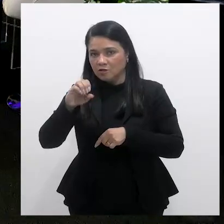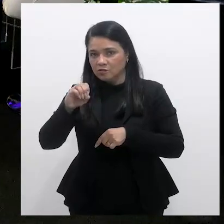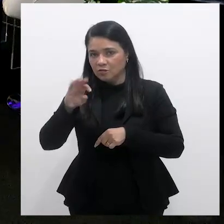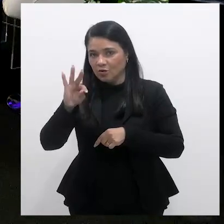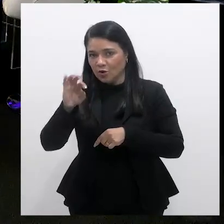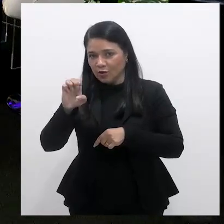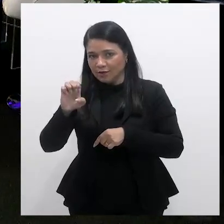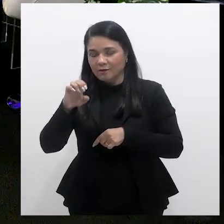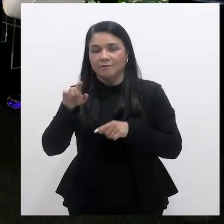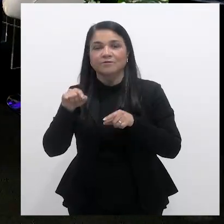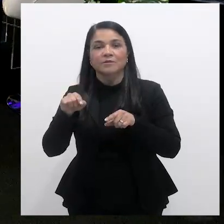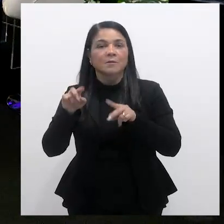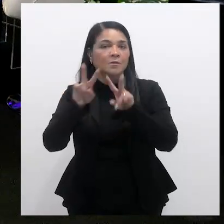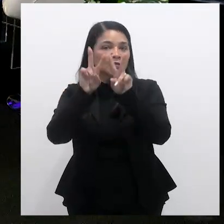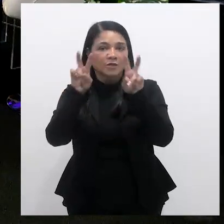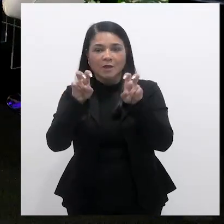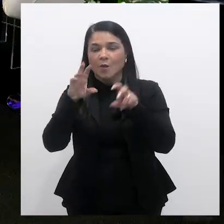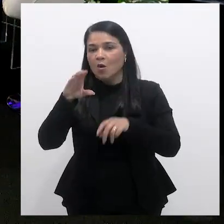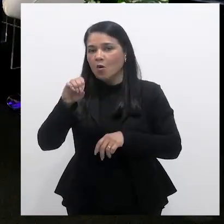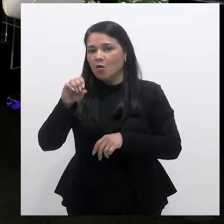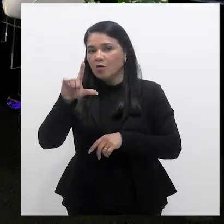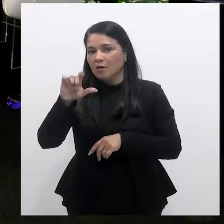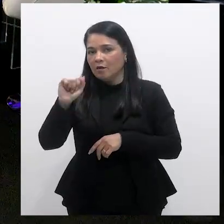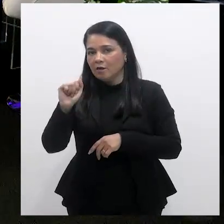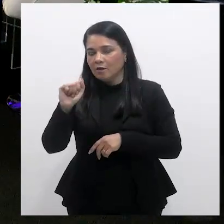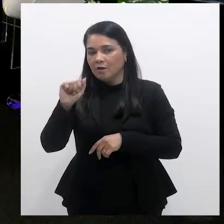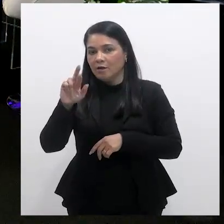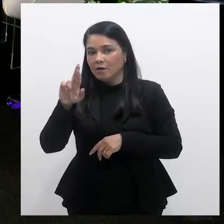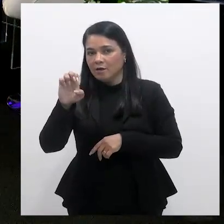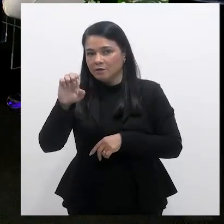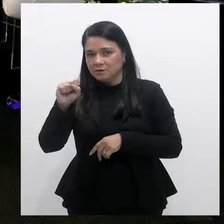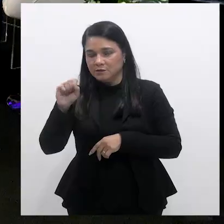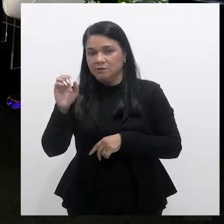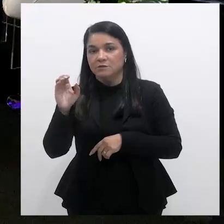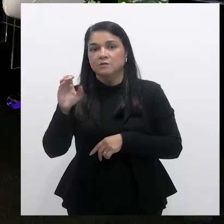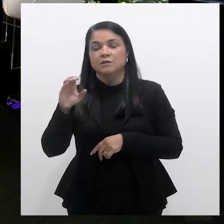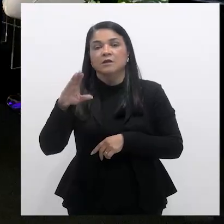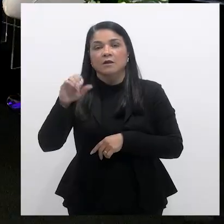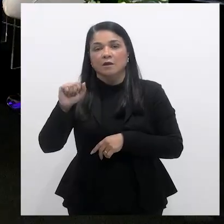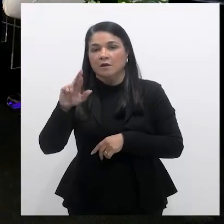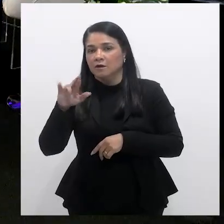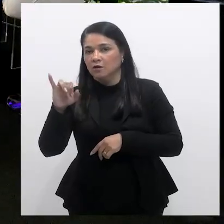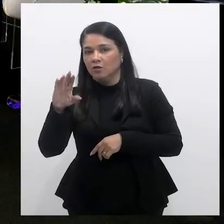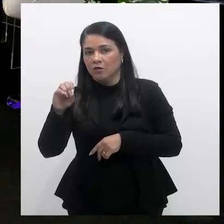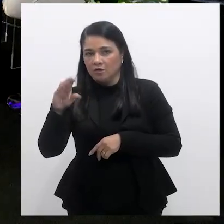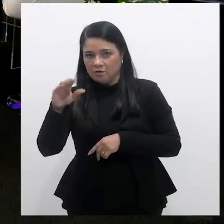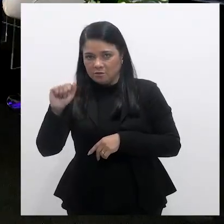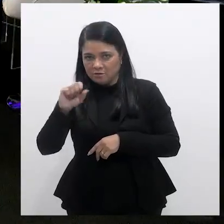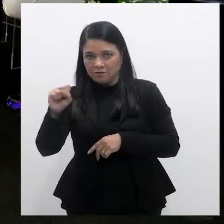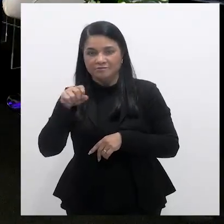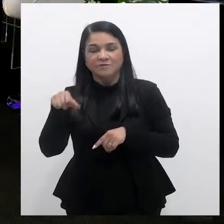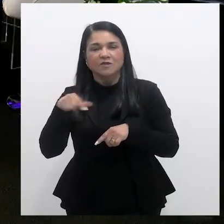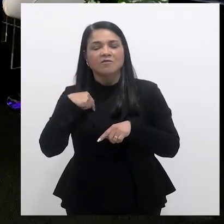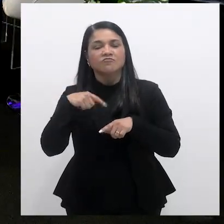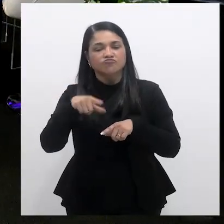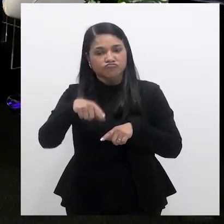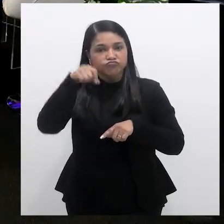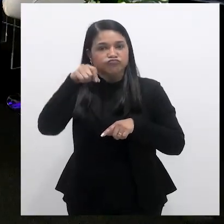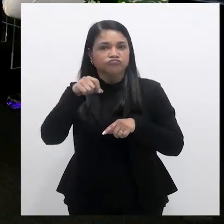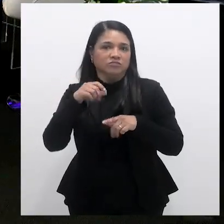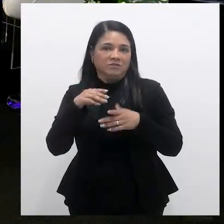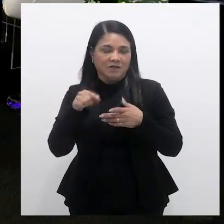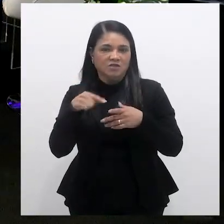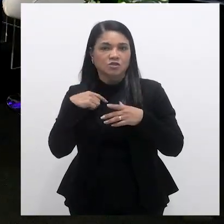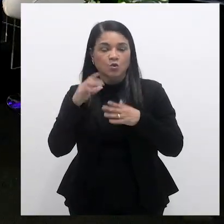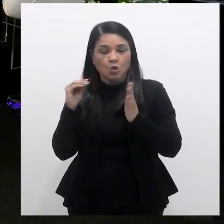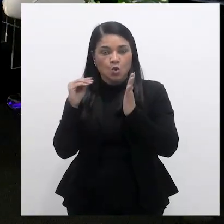Olhares Cariocas. Então, eles estão assim criando essa história do mascote e são incríveis. A gente, inclusive,